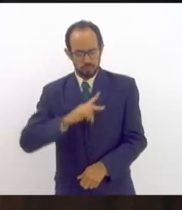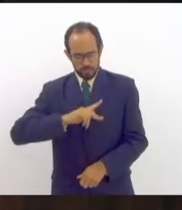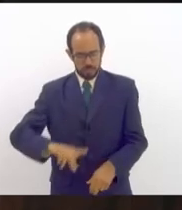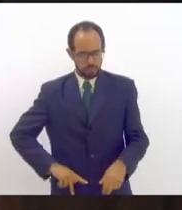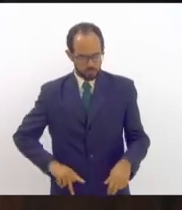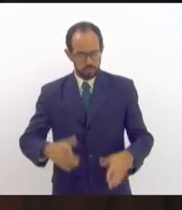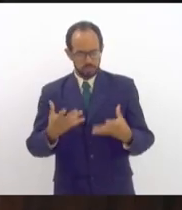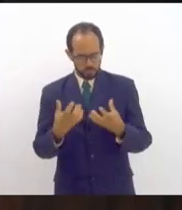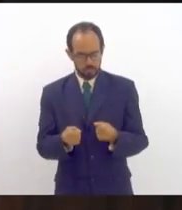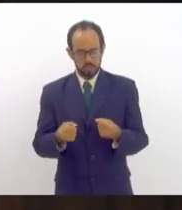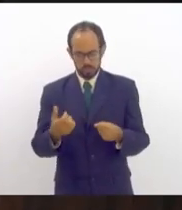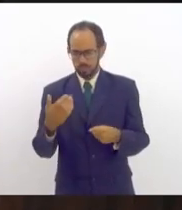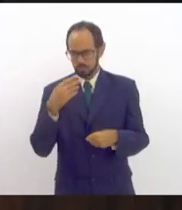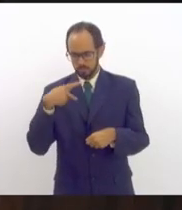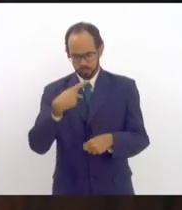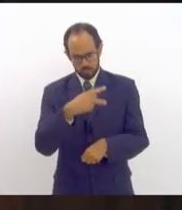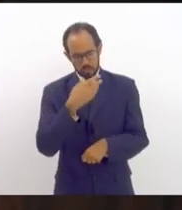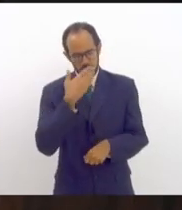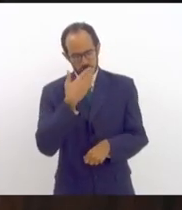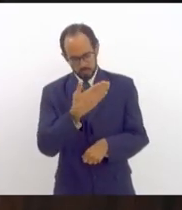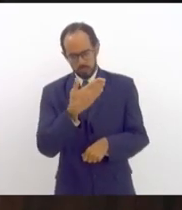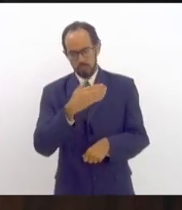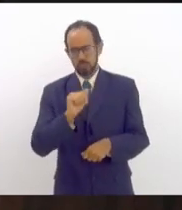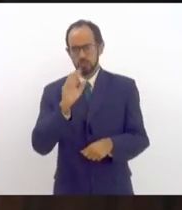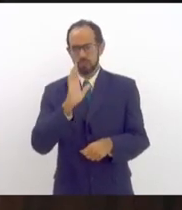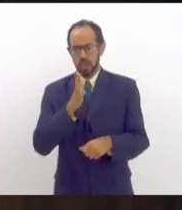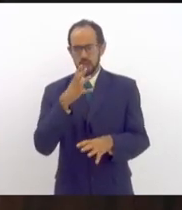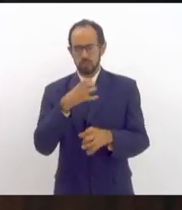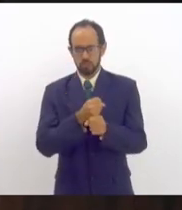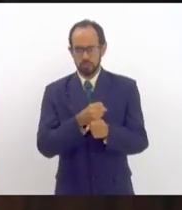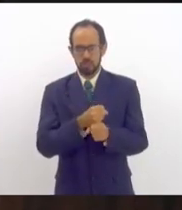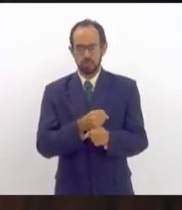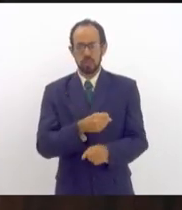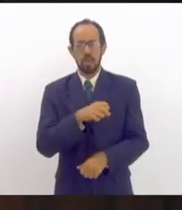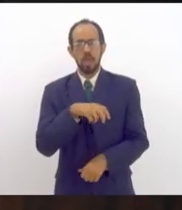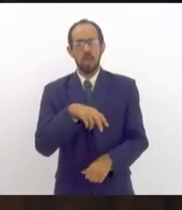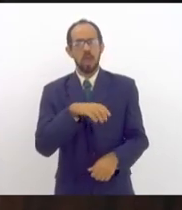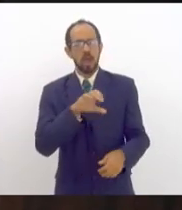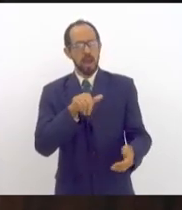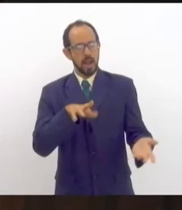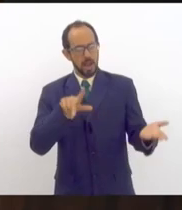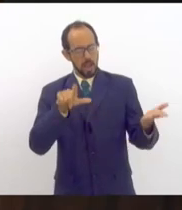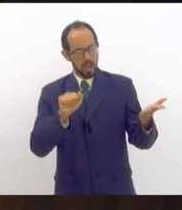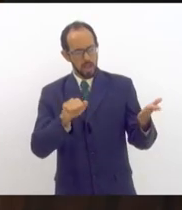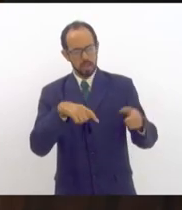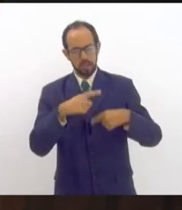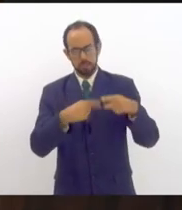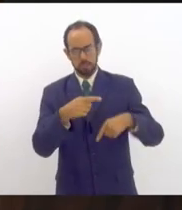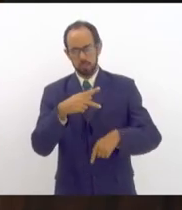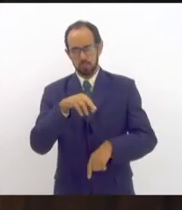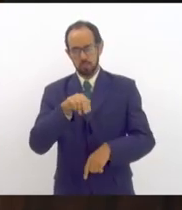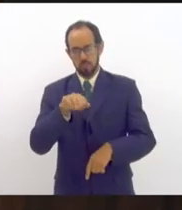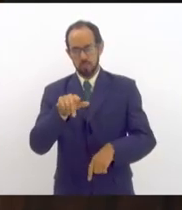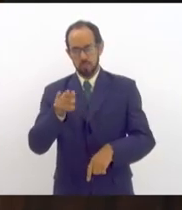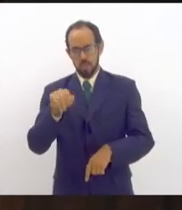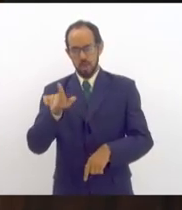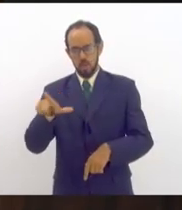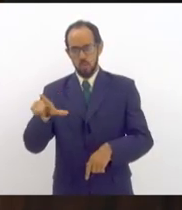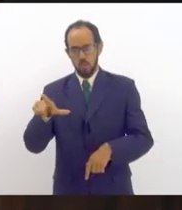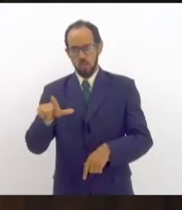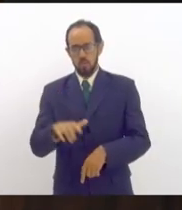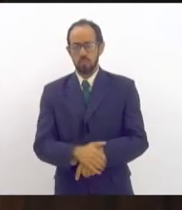vossa excelência já tá aqui consignado deputada Carla e logo em seguida Deputado pobel antes da deputada Carla